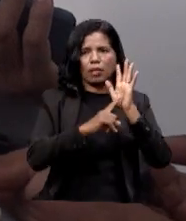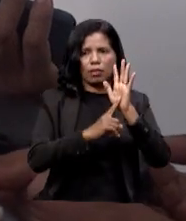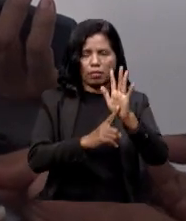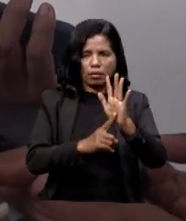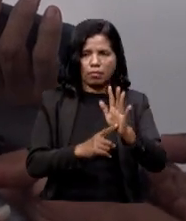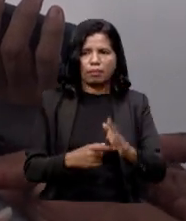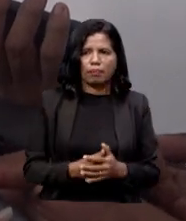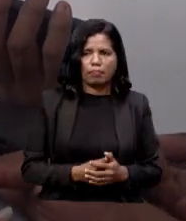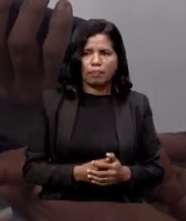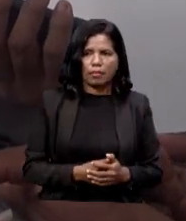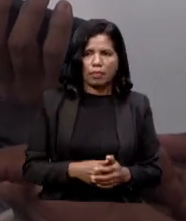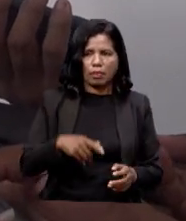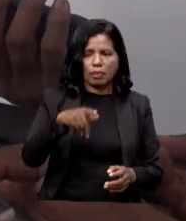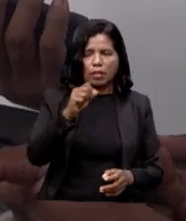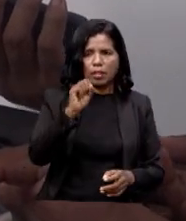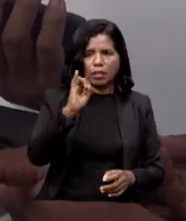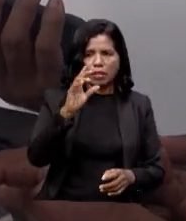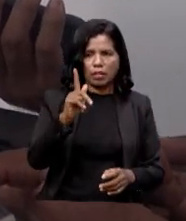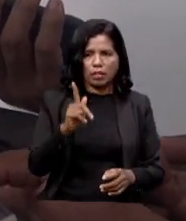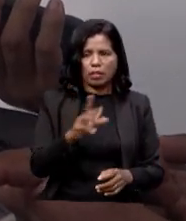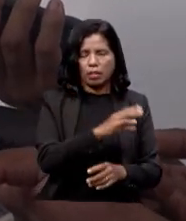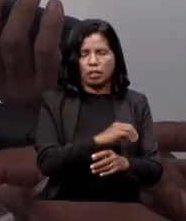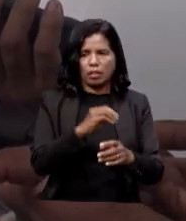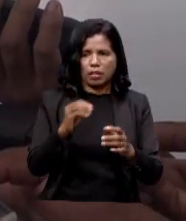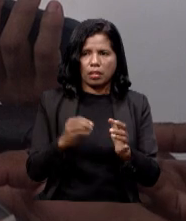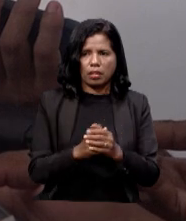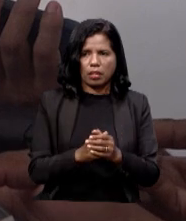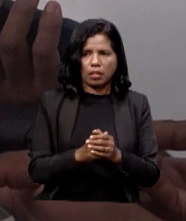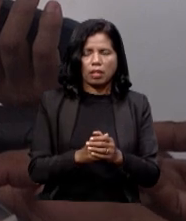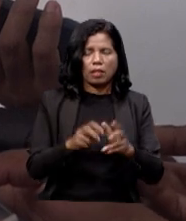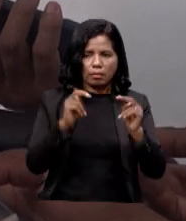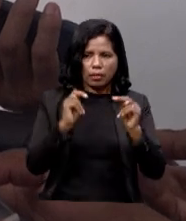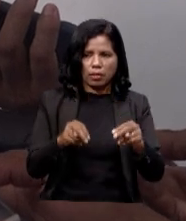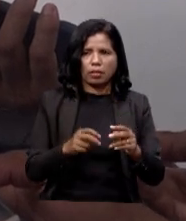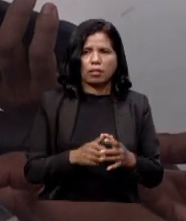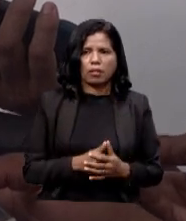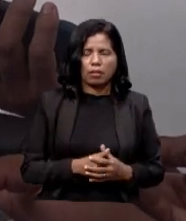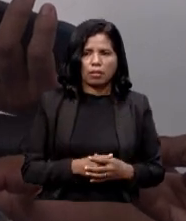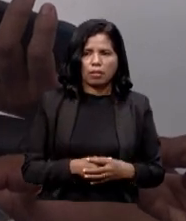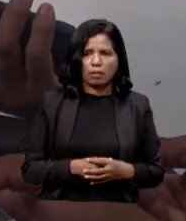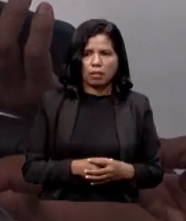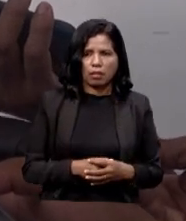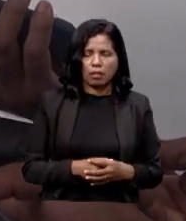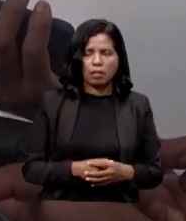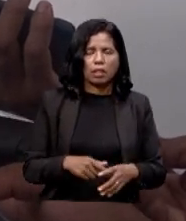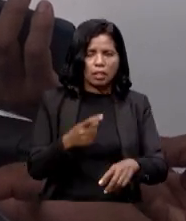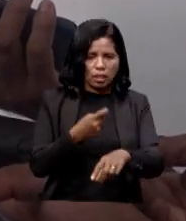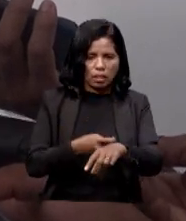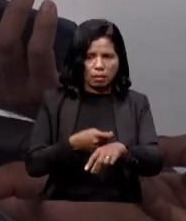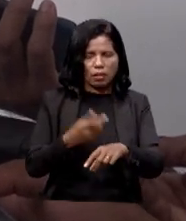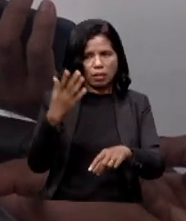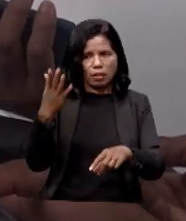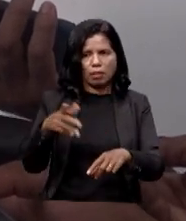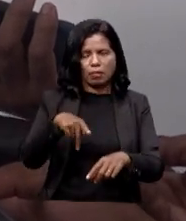hato ne ne iha pisi considera iha buat tidak nabe mak necessita los asa provas mak CCTV entau iha momentu napa kala ne